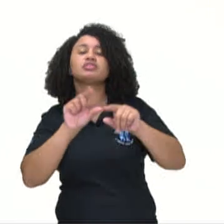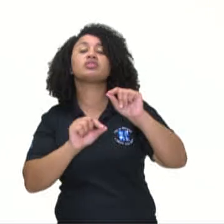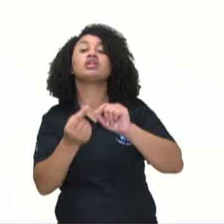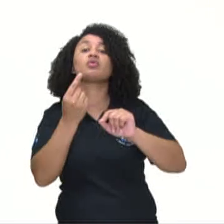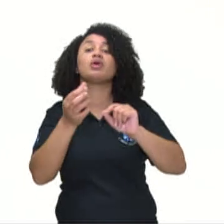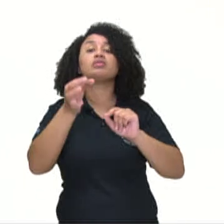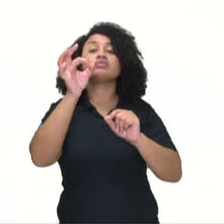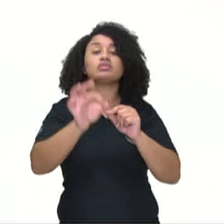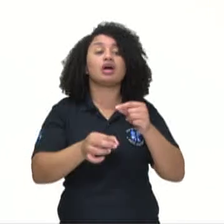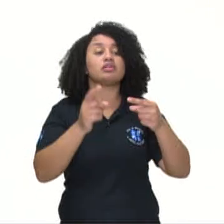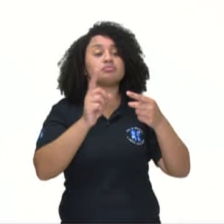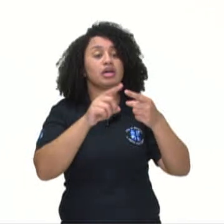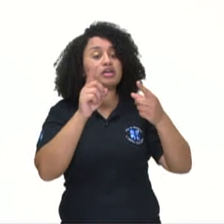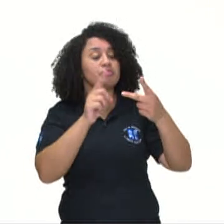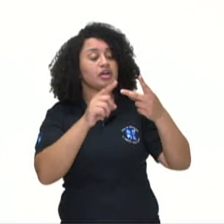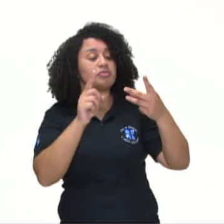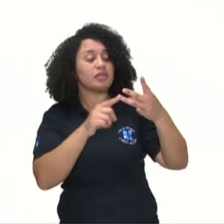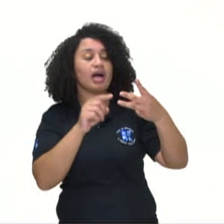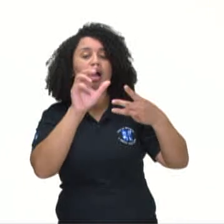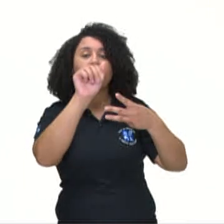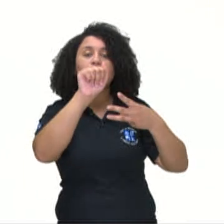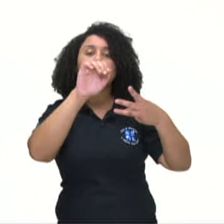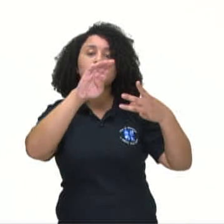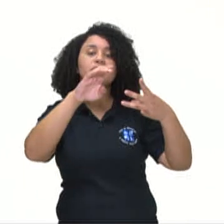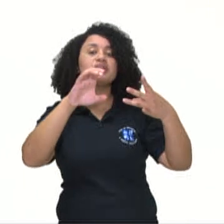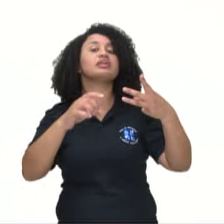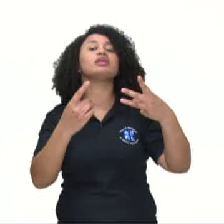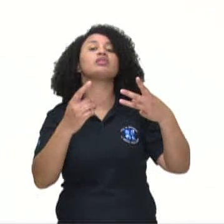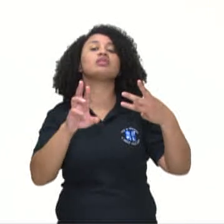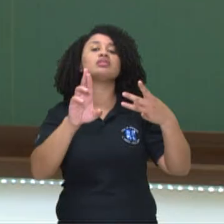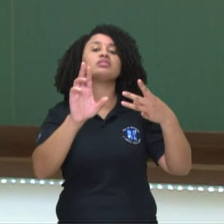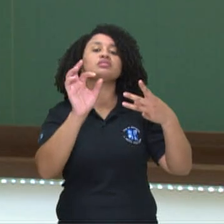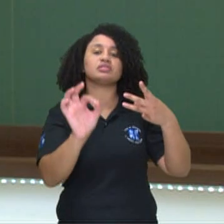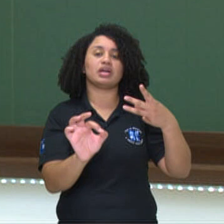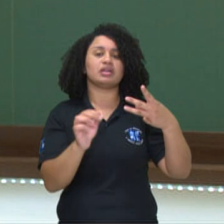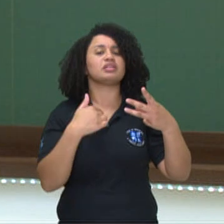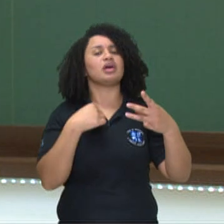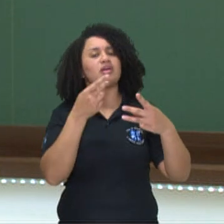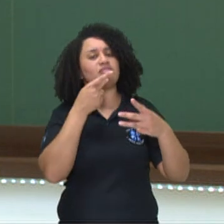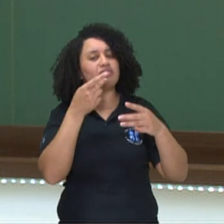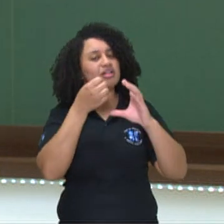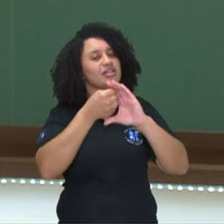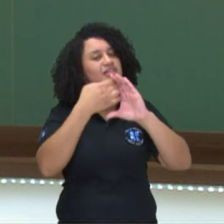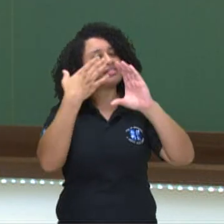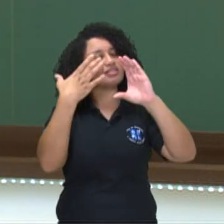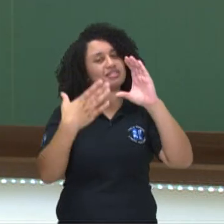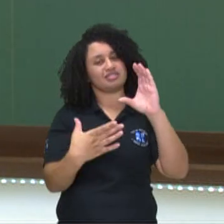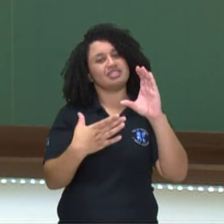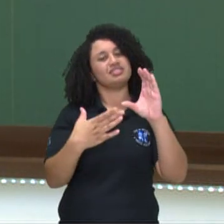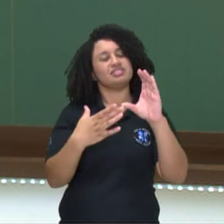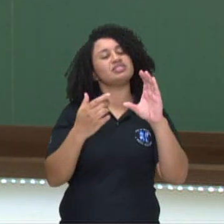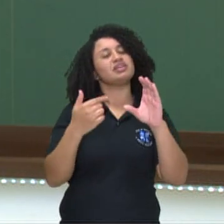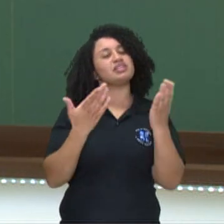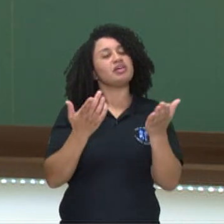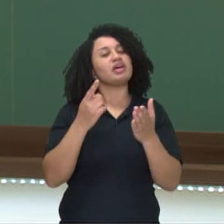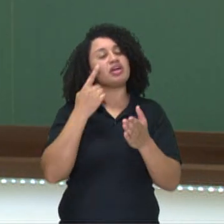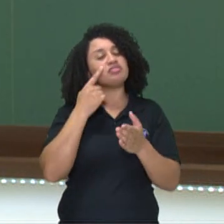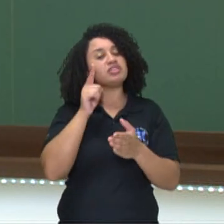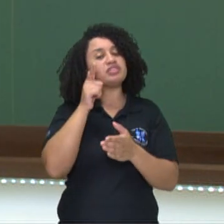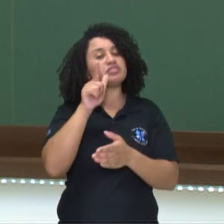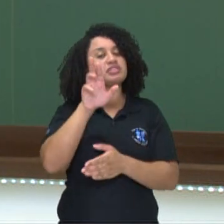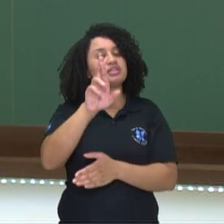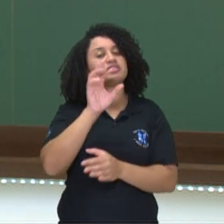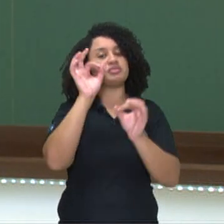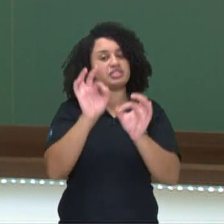de supermercado, lei de consulta de procura e gasto? Eu falei essas características, não tinha nenhum slide, eu quero ver se vocês acertam e eu